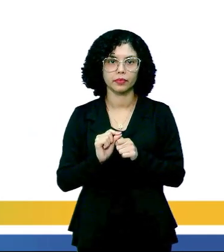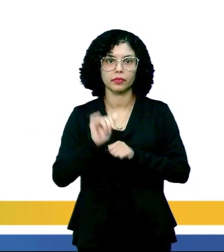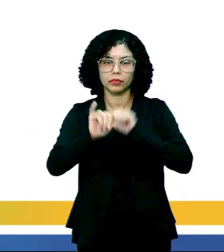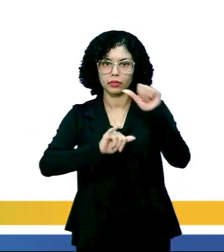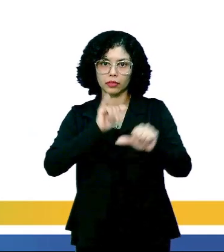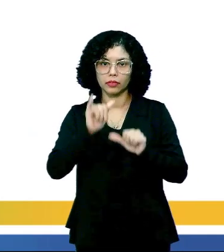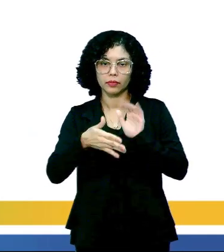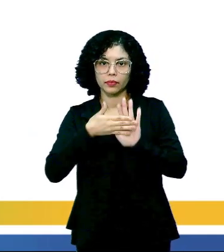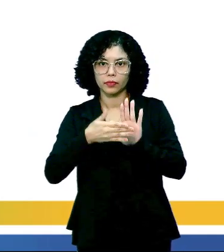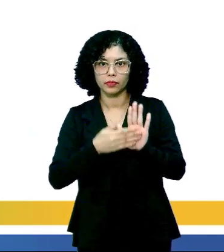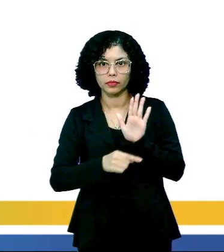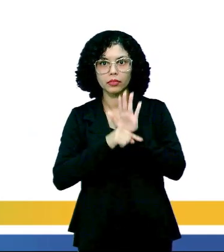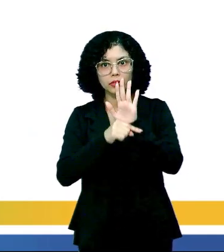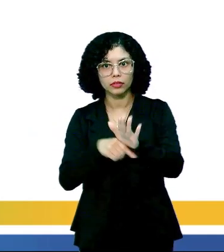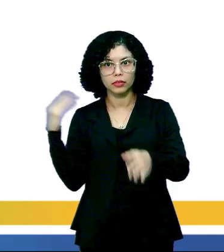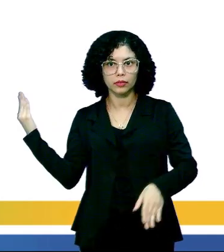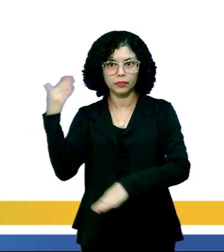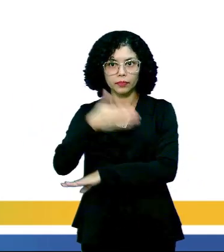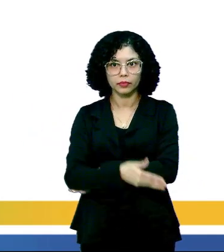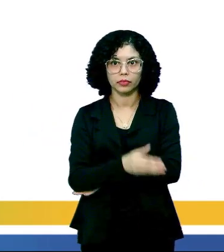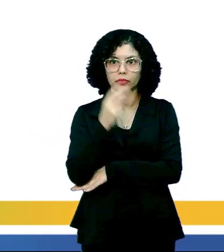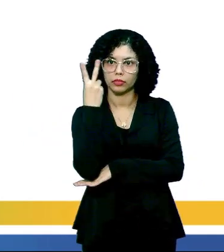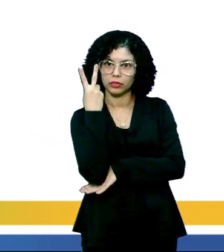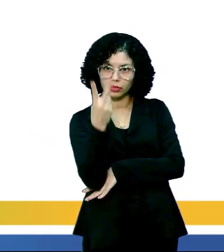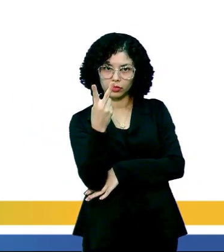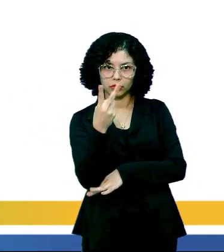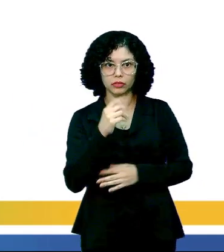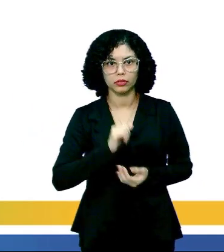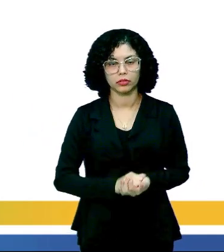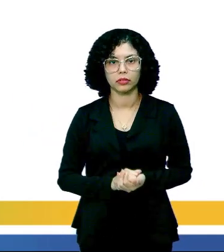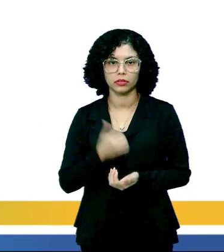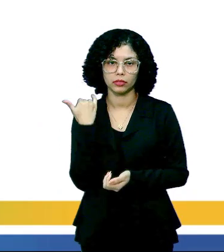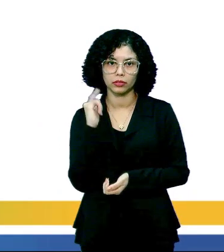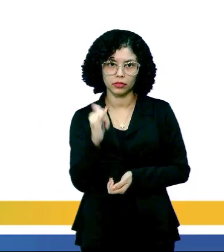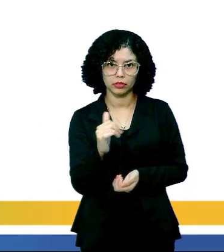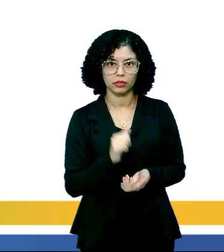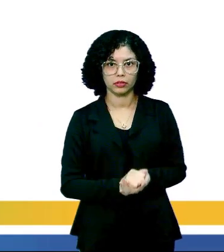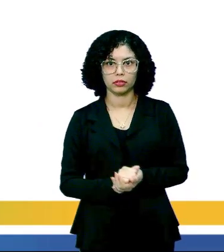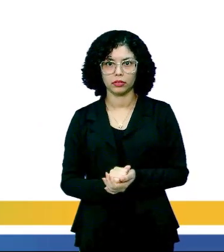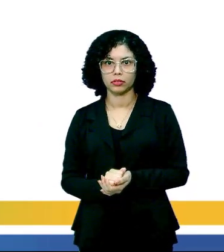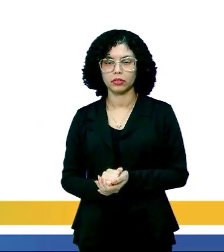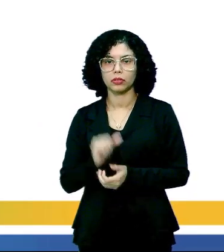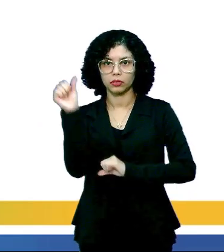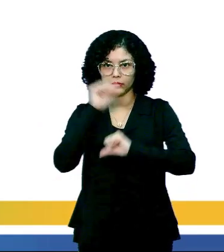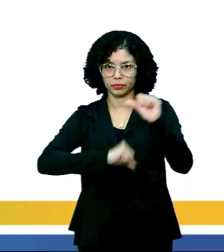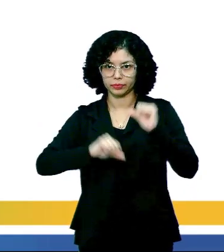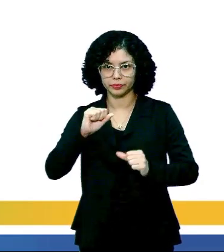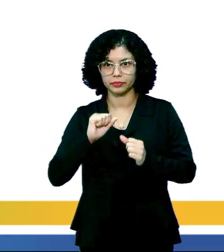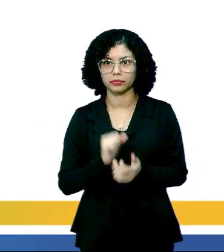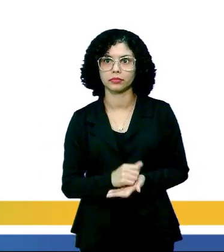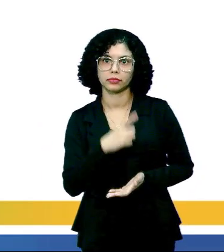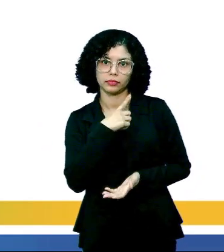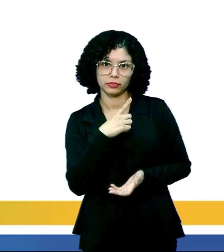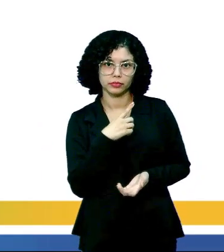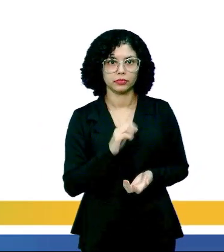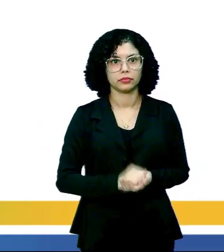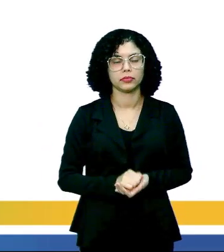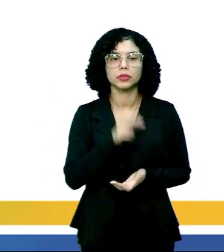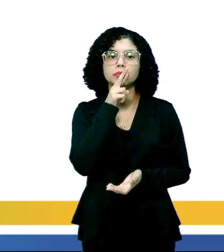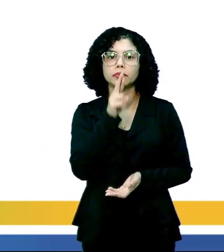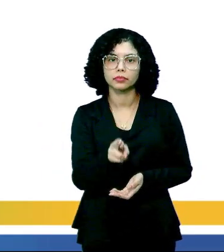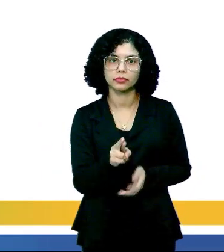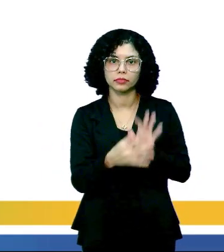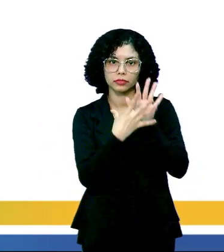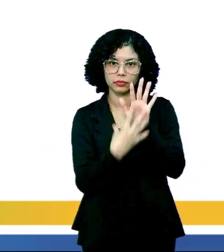em que fez a radiação proveniente de uma fonte passar entre dois eletrodos com cargas elétricas opostas. Ele obteve o